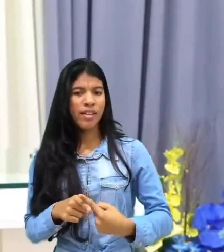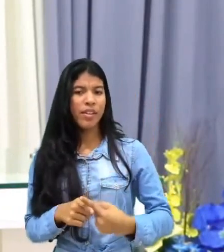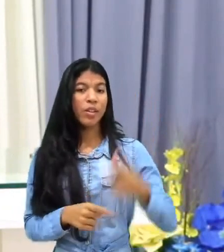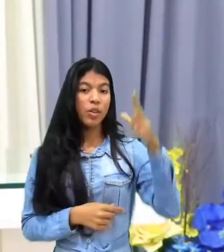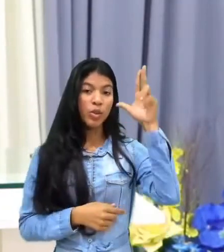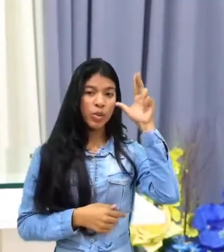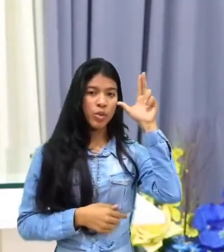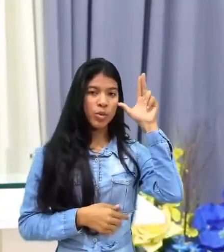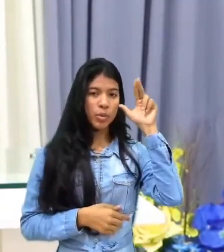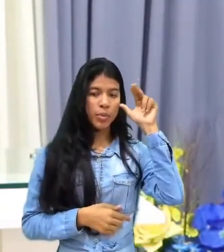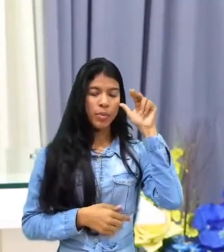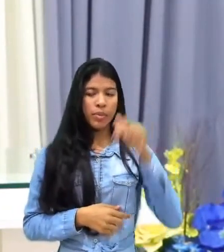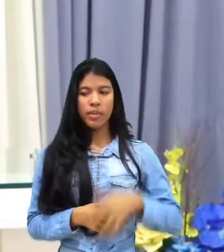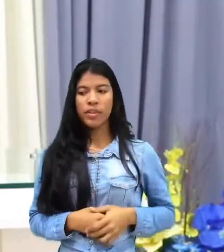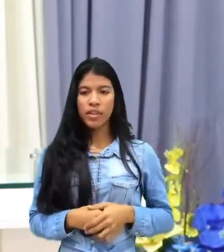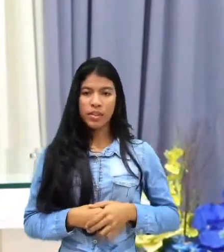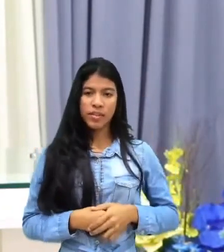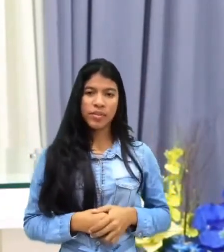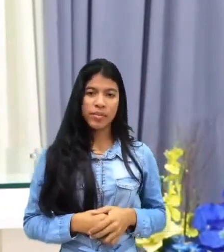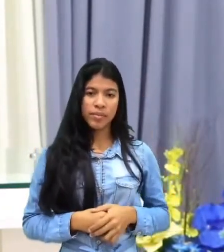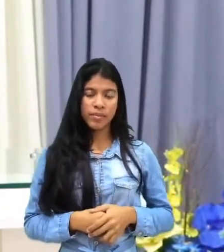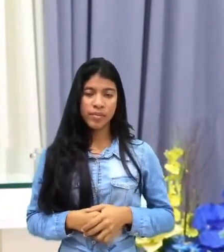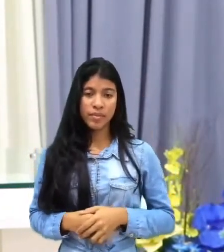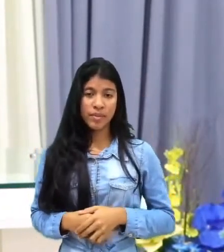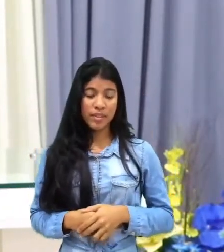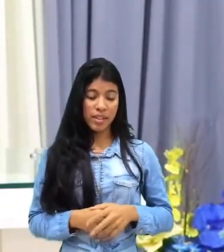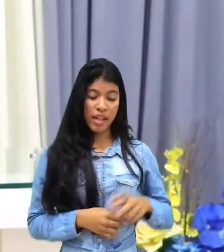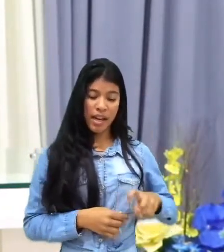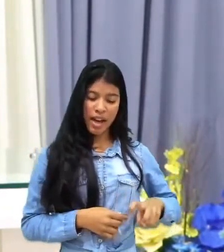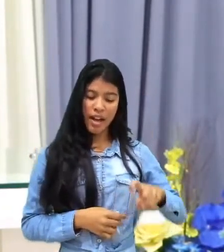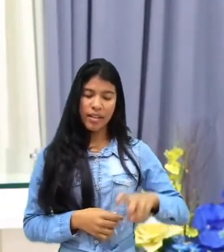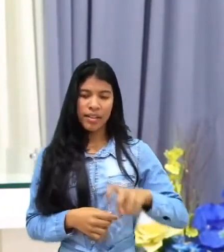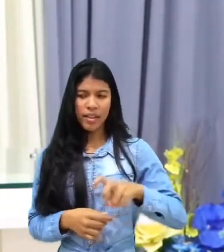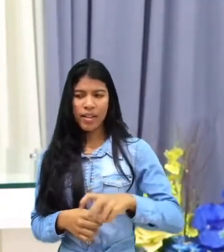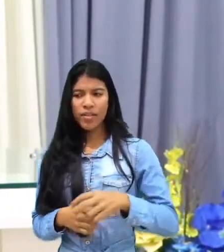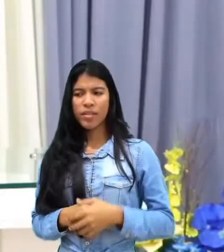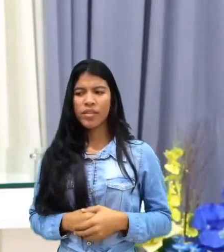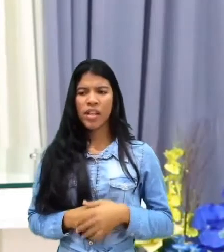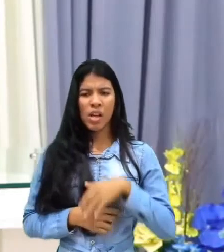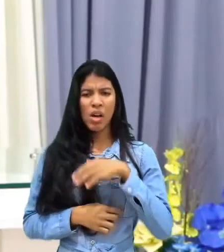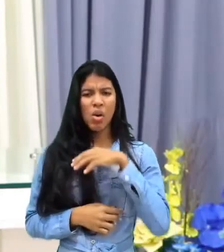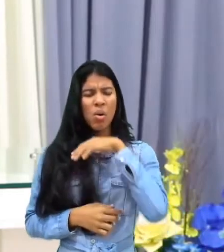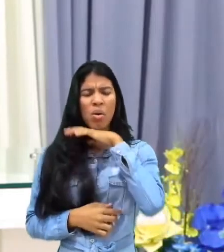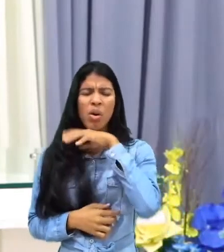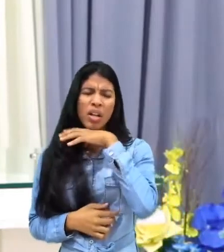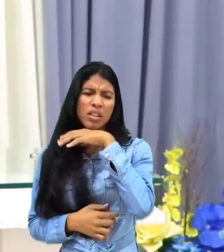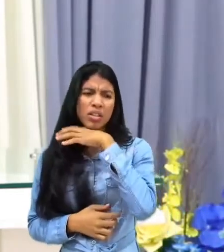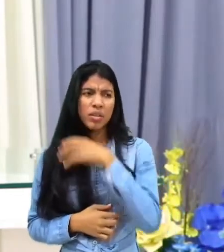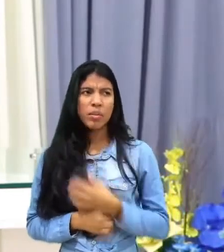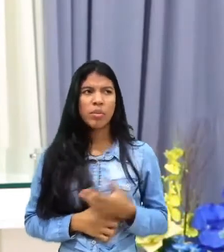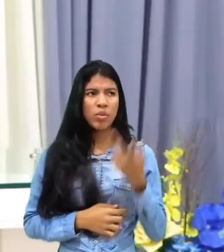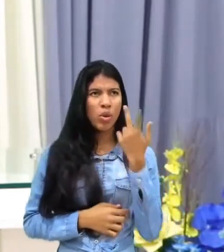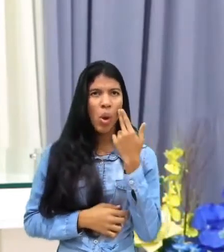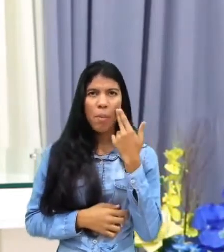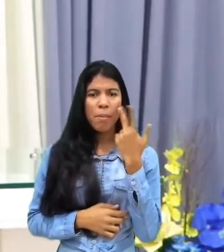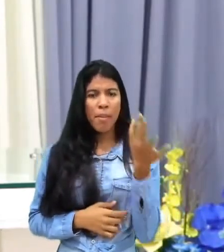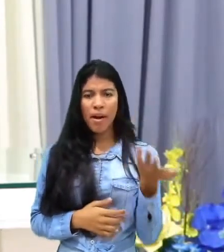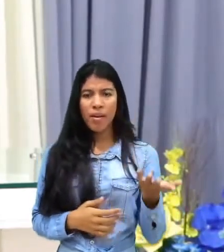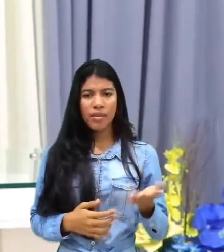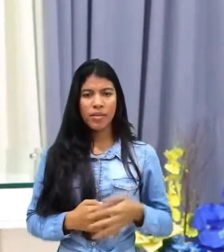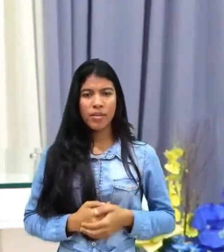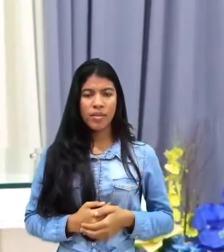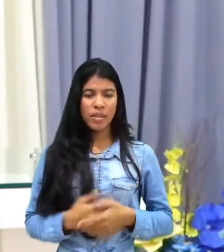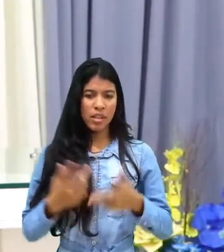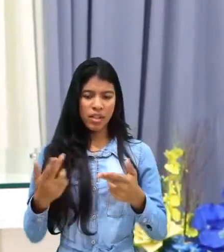coisa tremenda. Era só um animalzinho de carga, comum, igual aos